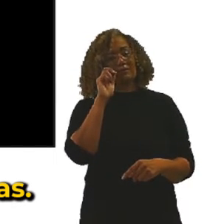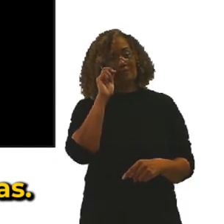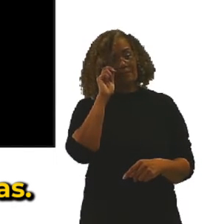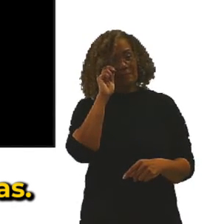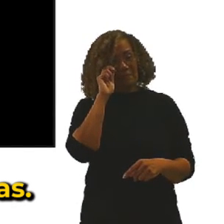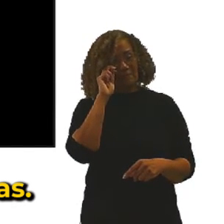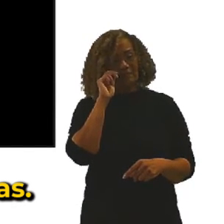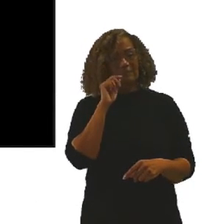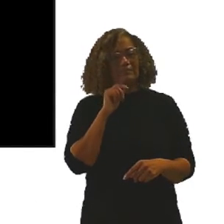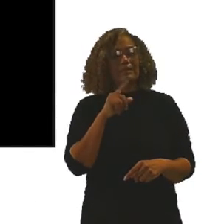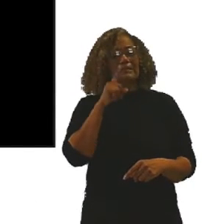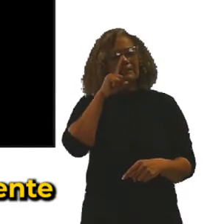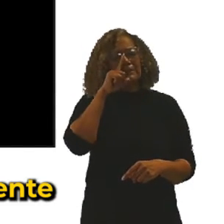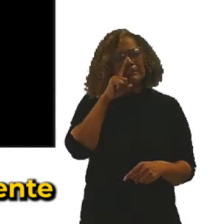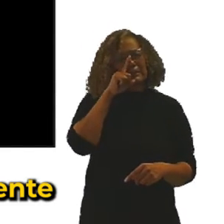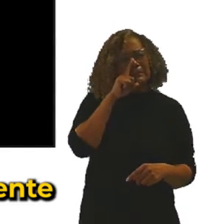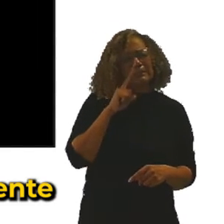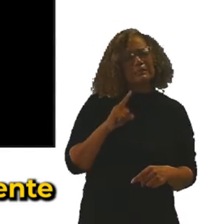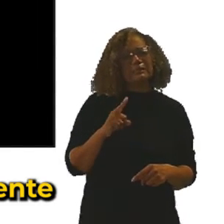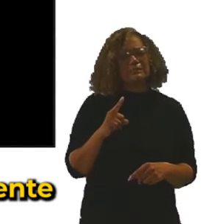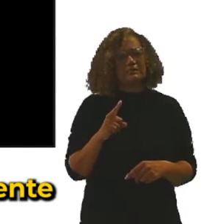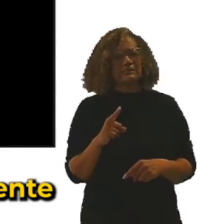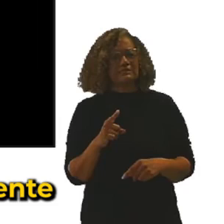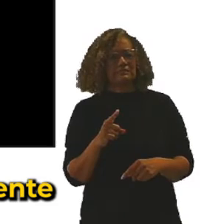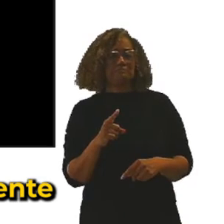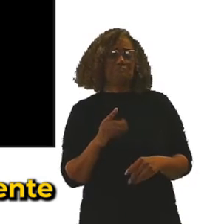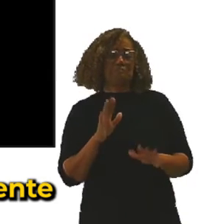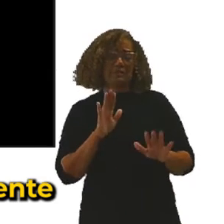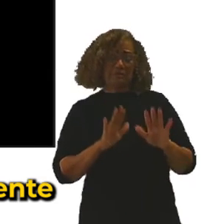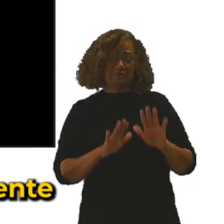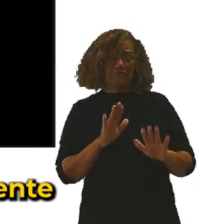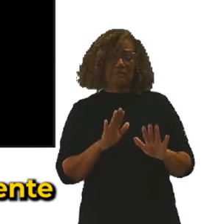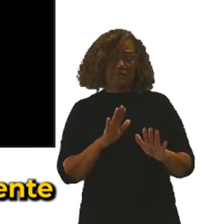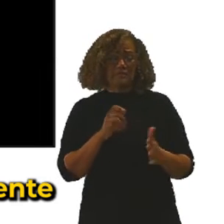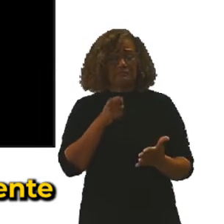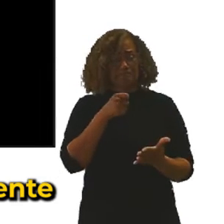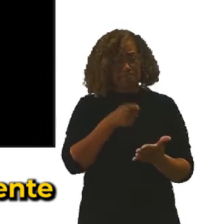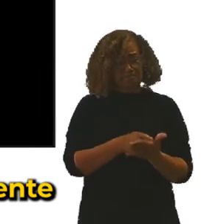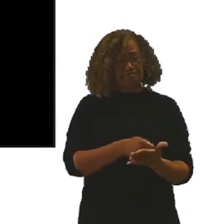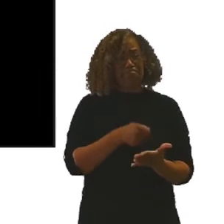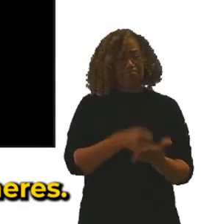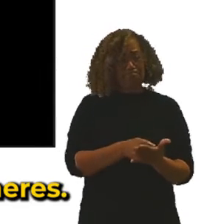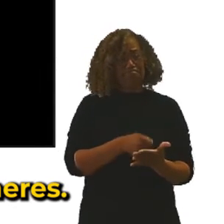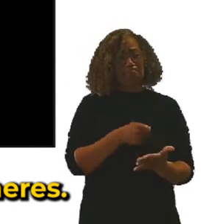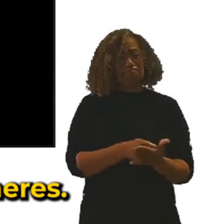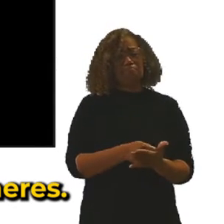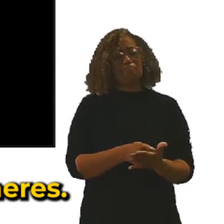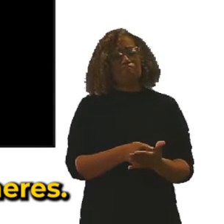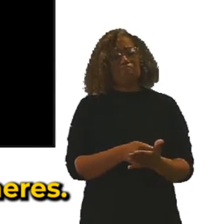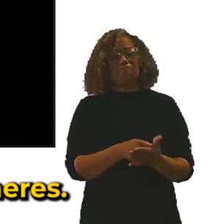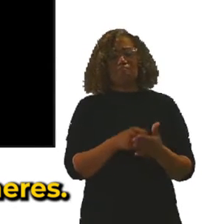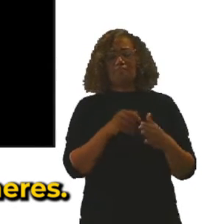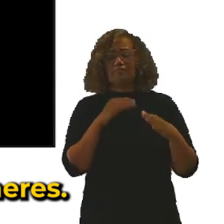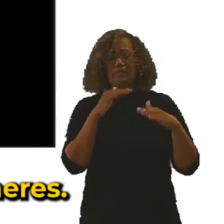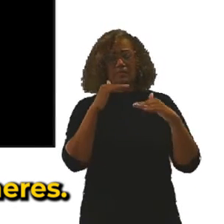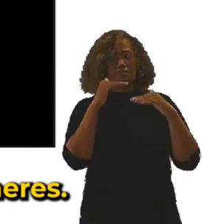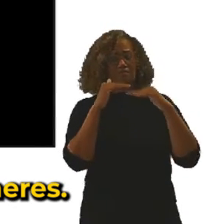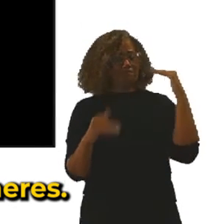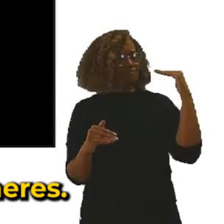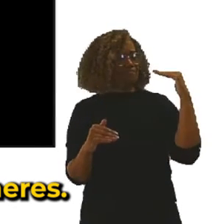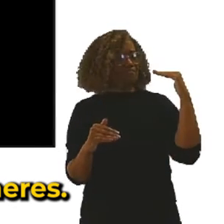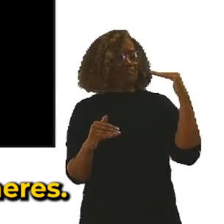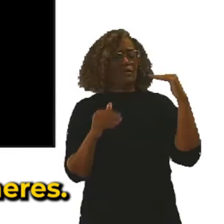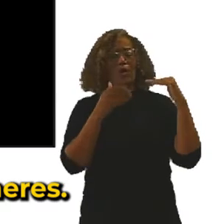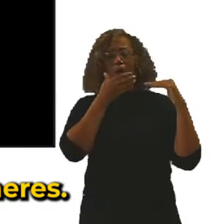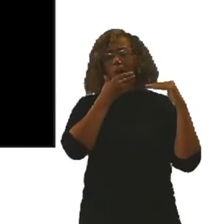e com matrizes androcêntricas, eles confirmam, então, a persistente desigualdade entre homens